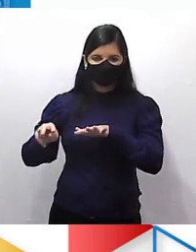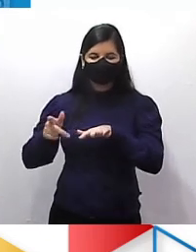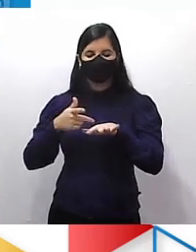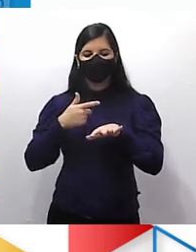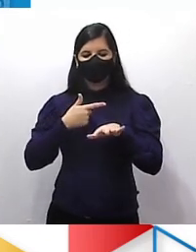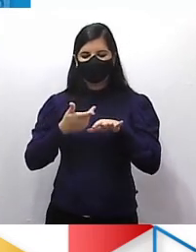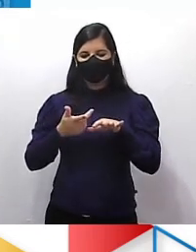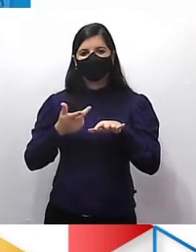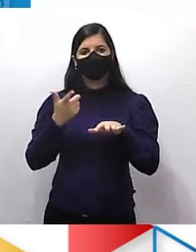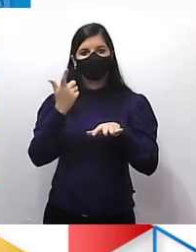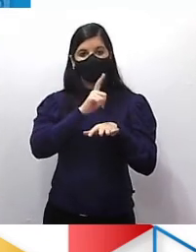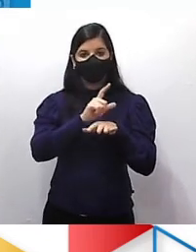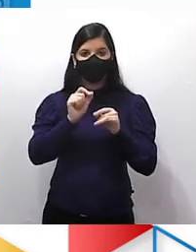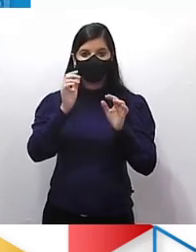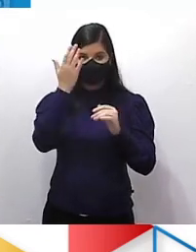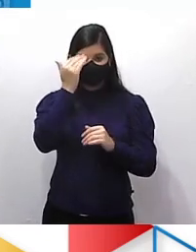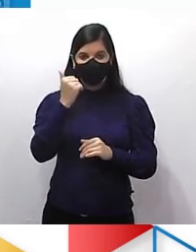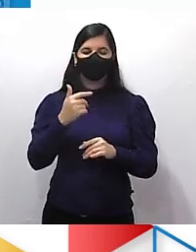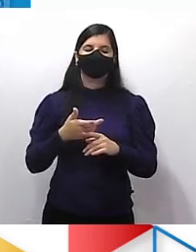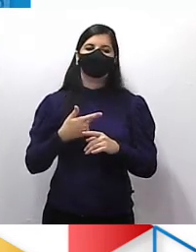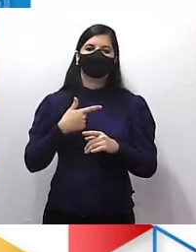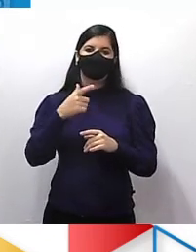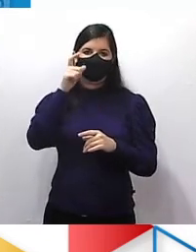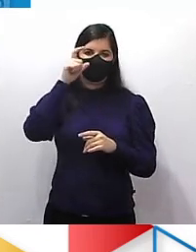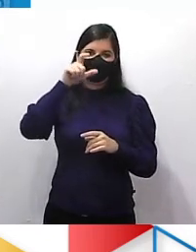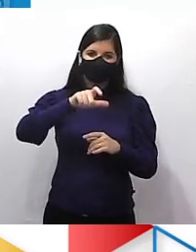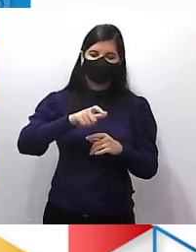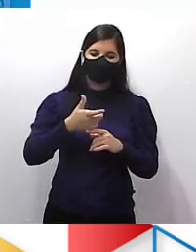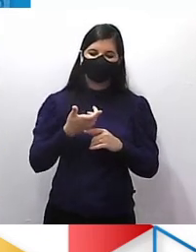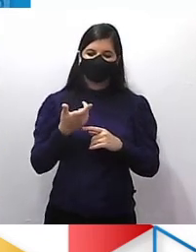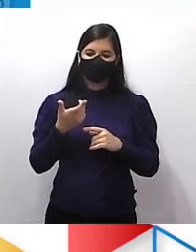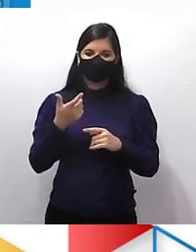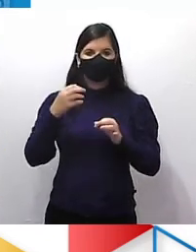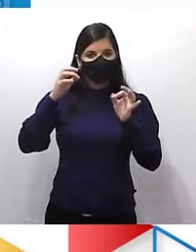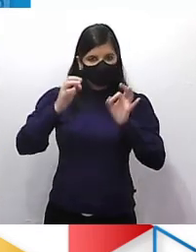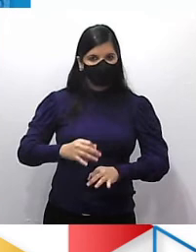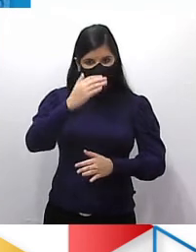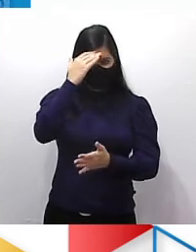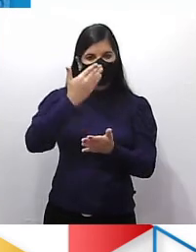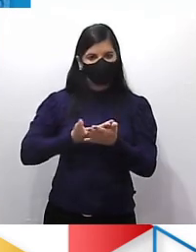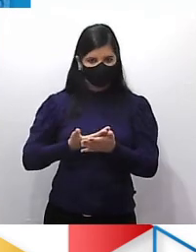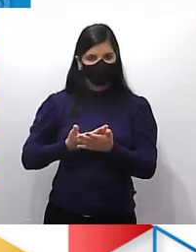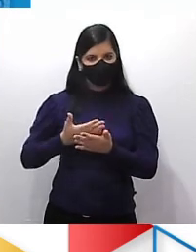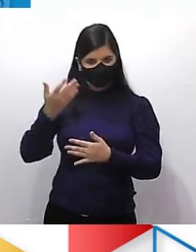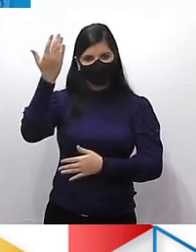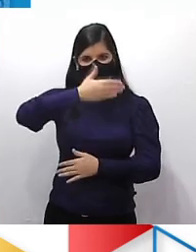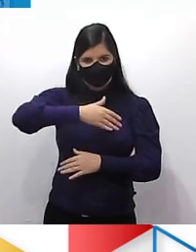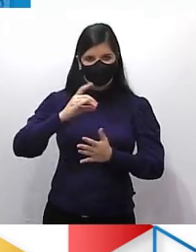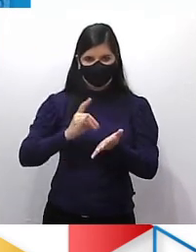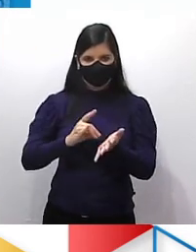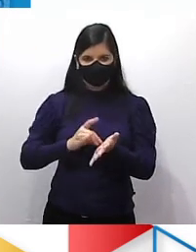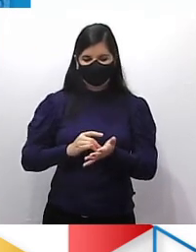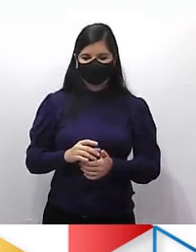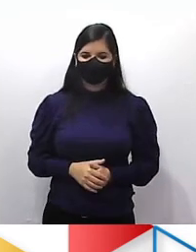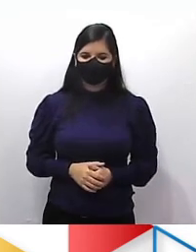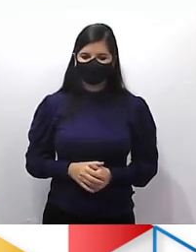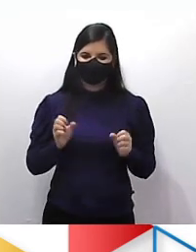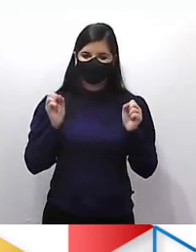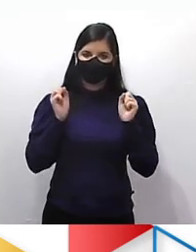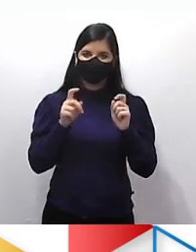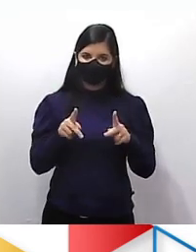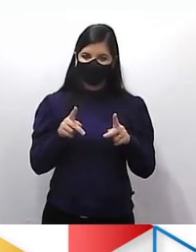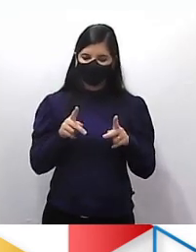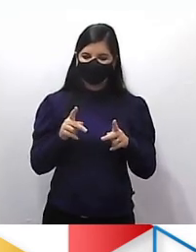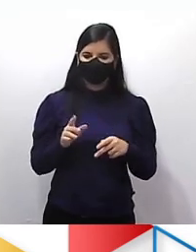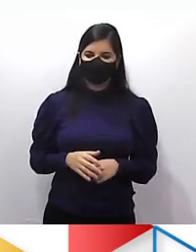vai, contanto que você já saiba e tenha uma intenção e certeza que aquilo vai acontecer, ok?